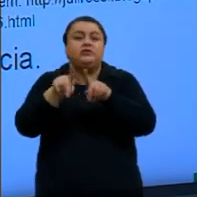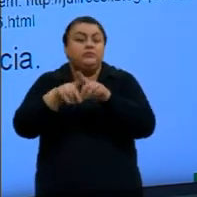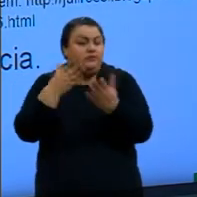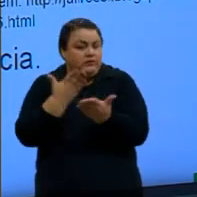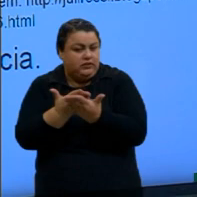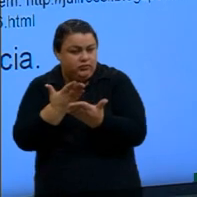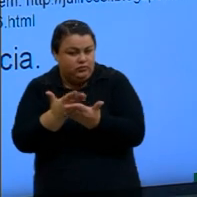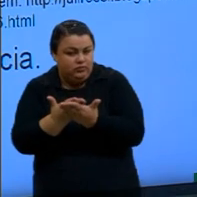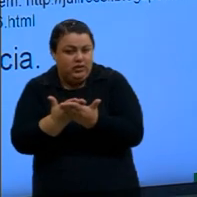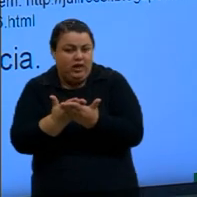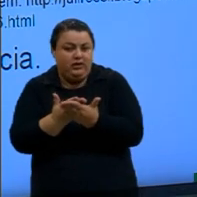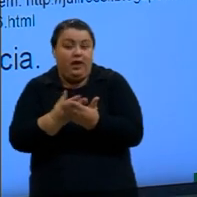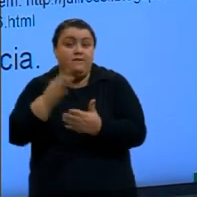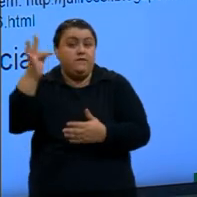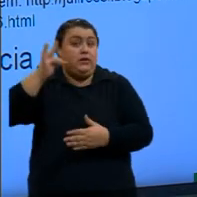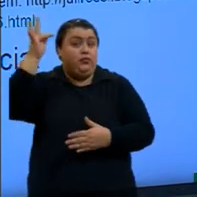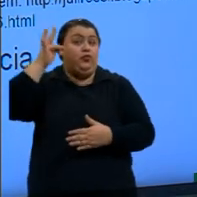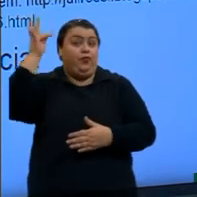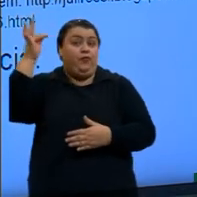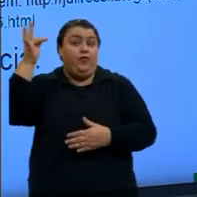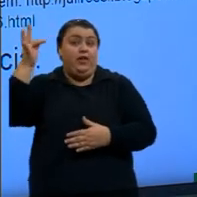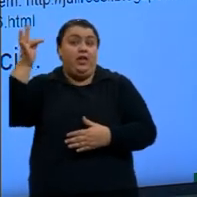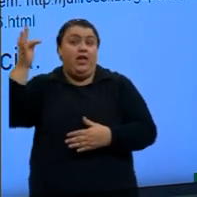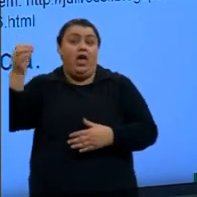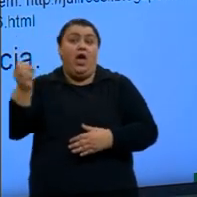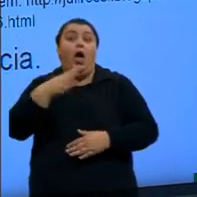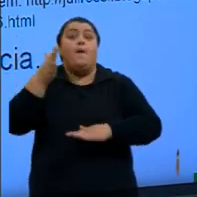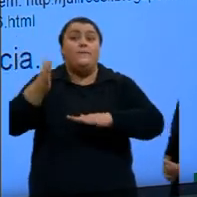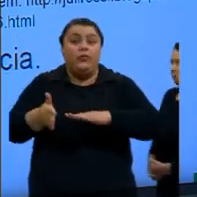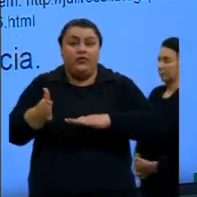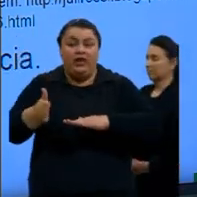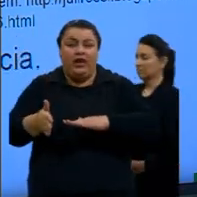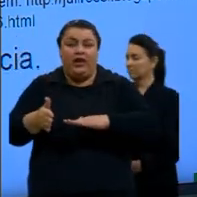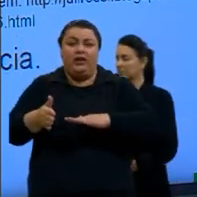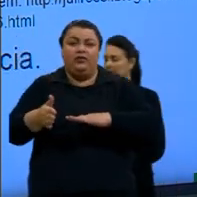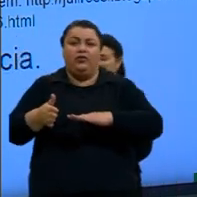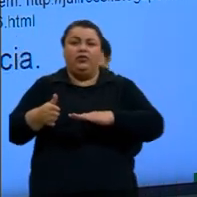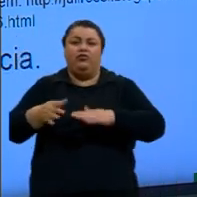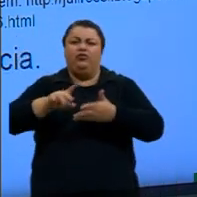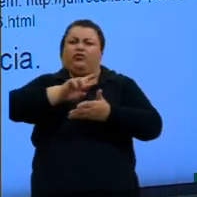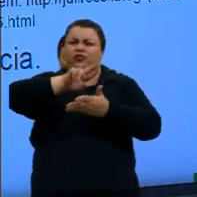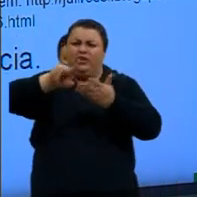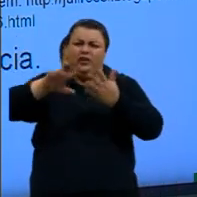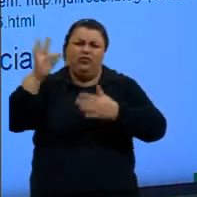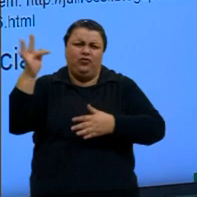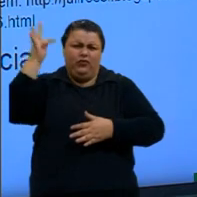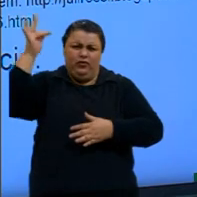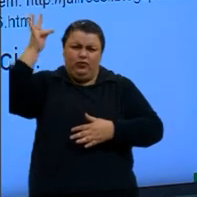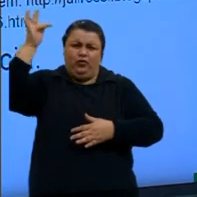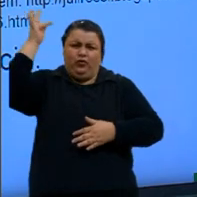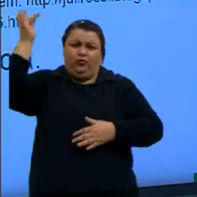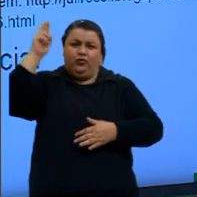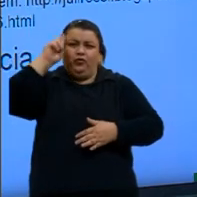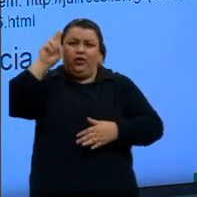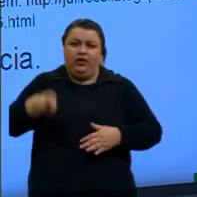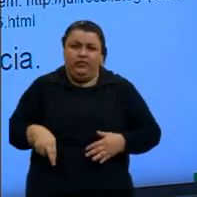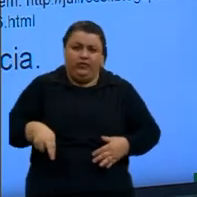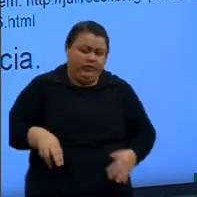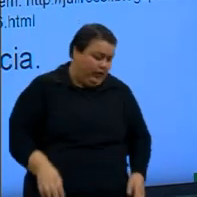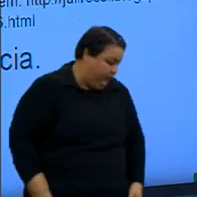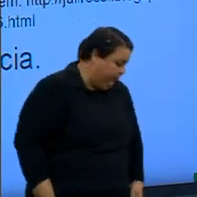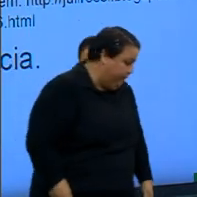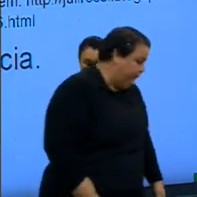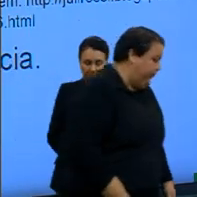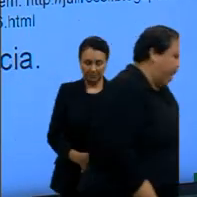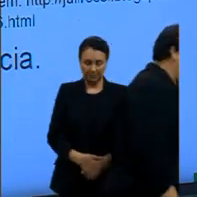filosofia moderna toda essa questão racional do pericárdio cante o reggae seus filósofos Racionais da